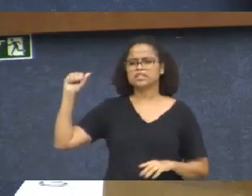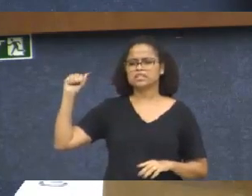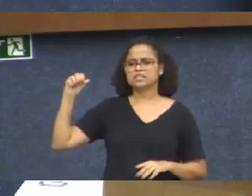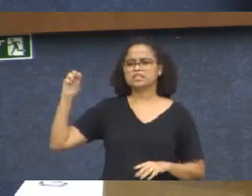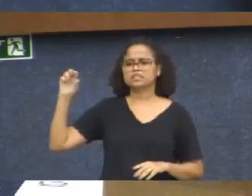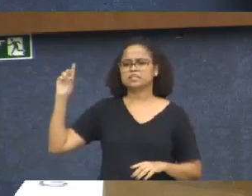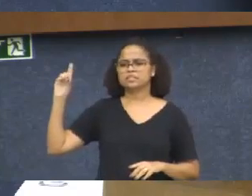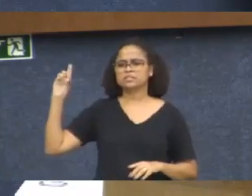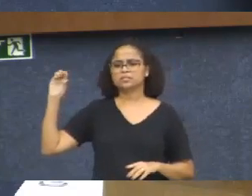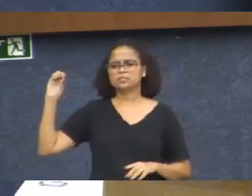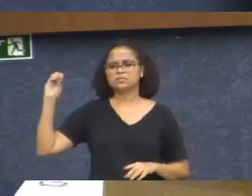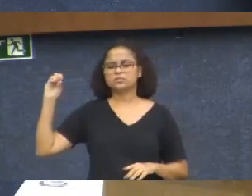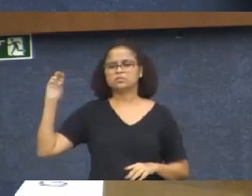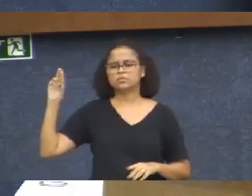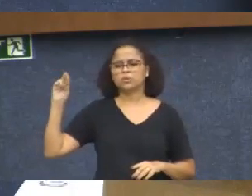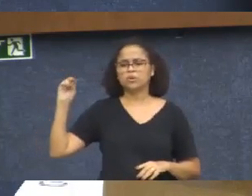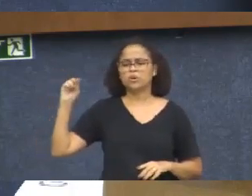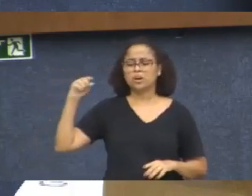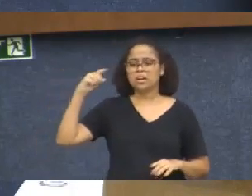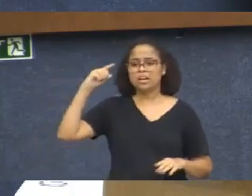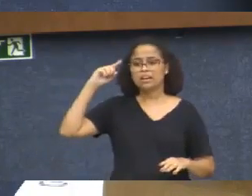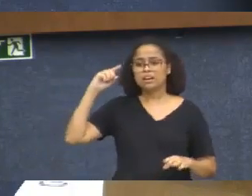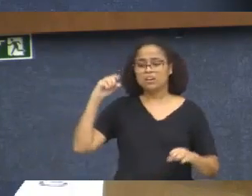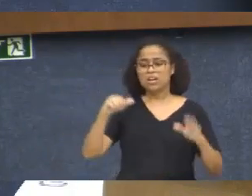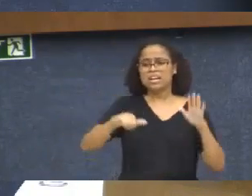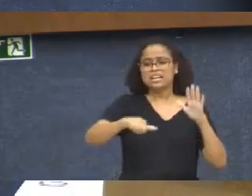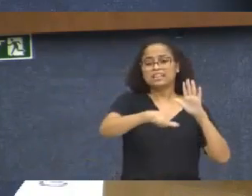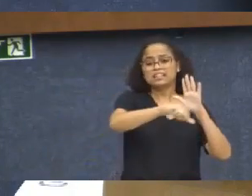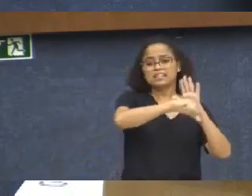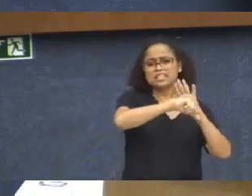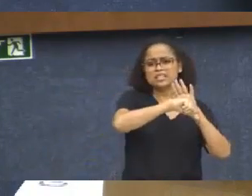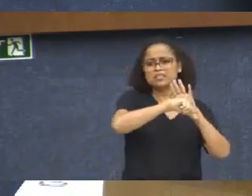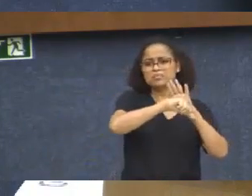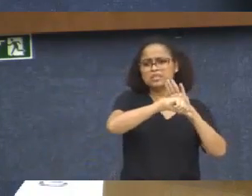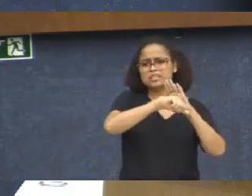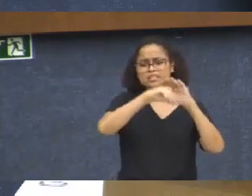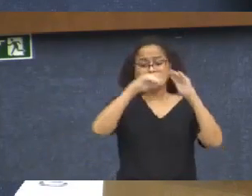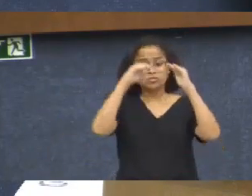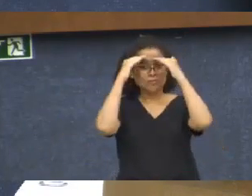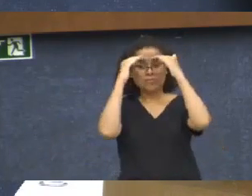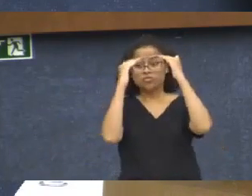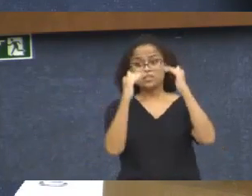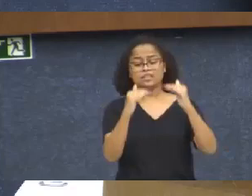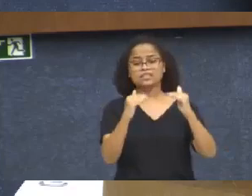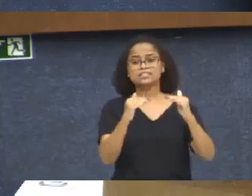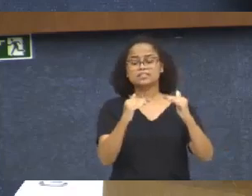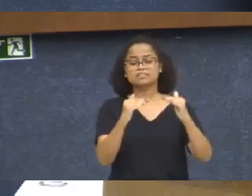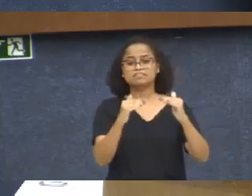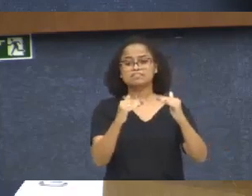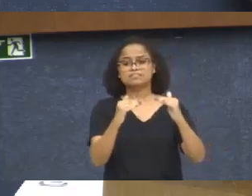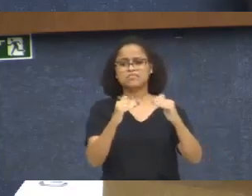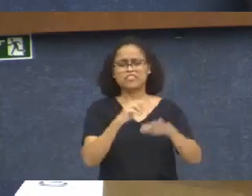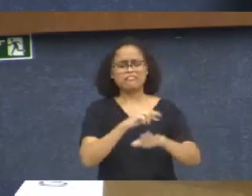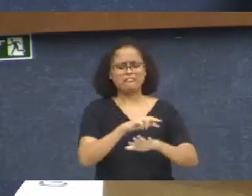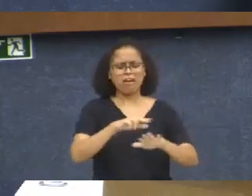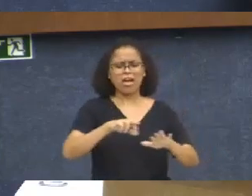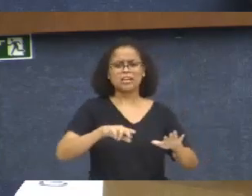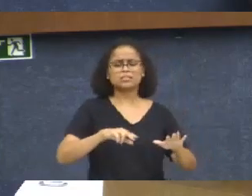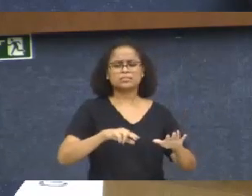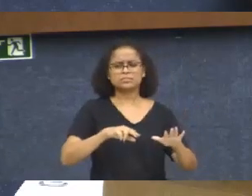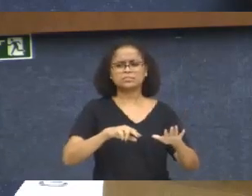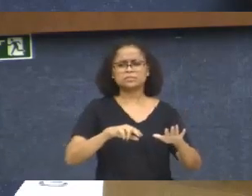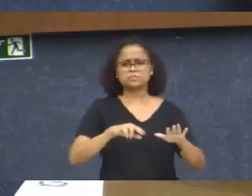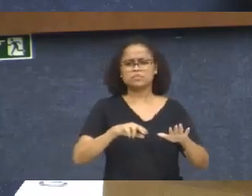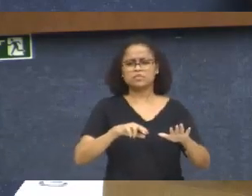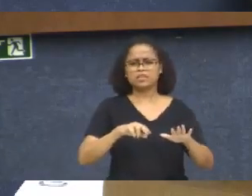crimes aqui, crime de desobediência à ordem judicial. E vai ficar por isso mesmo? Não podemos, porque